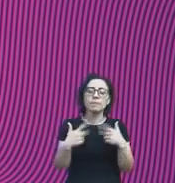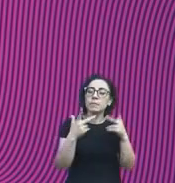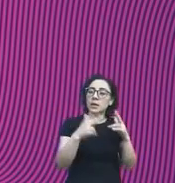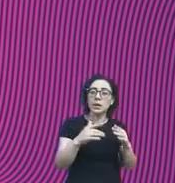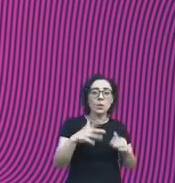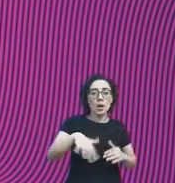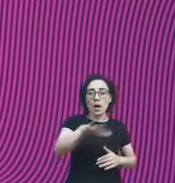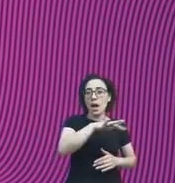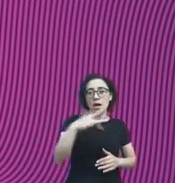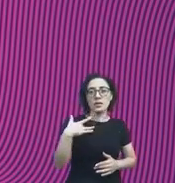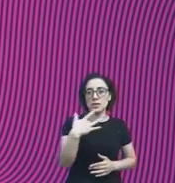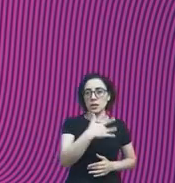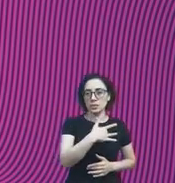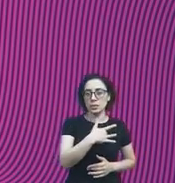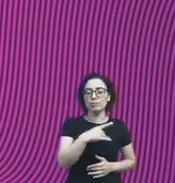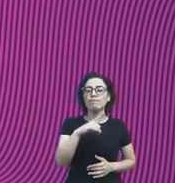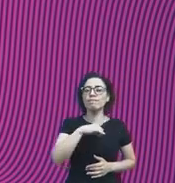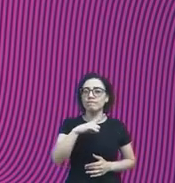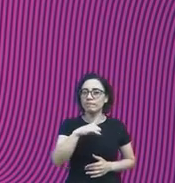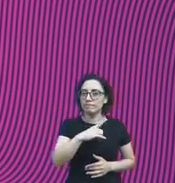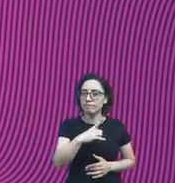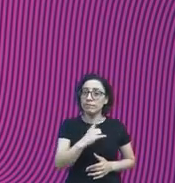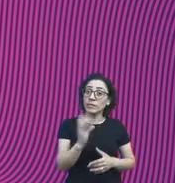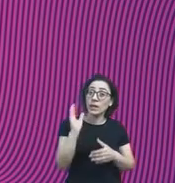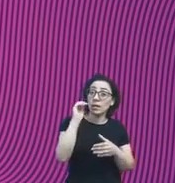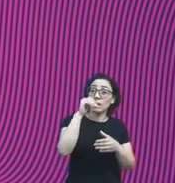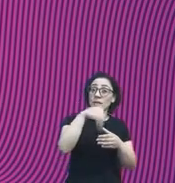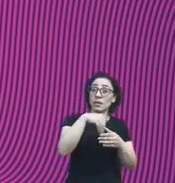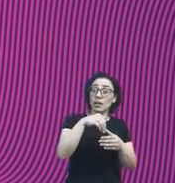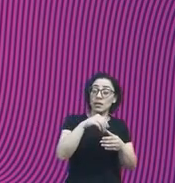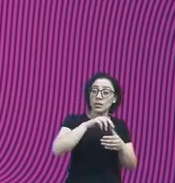Mais para dentro do sistema, a gente chega